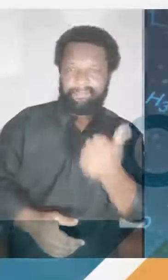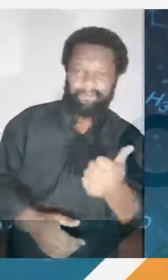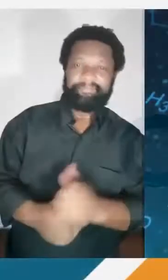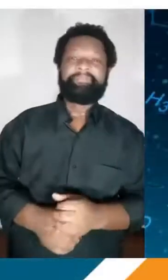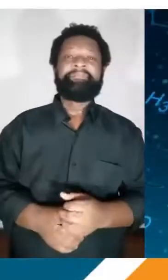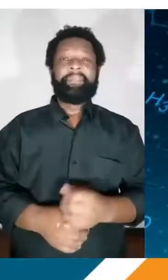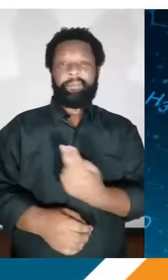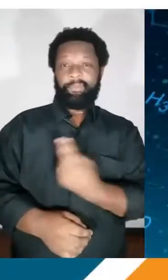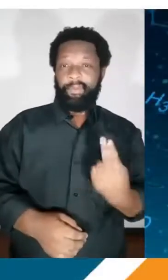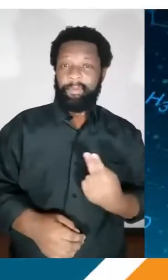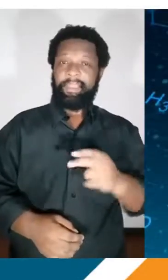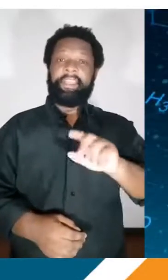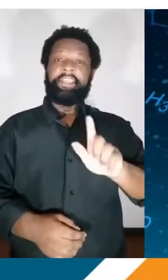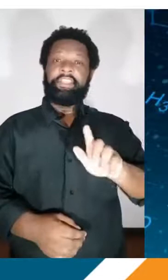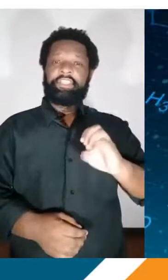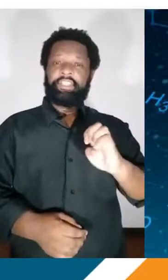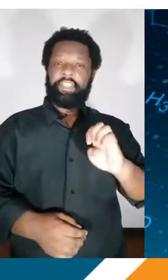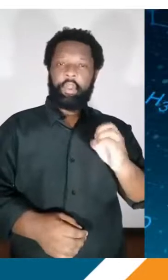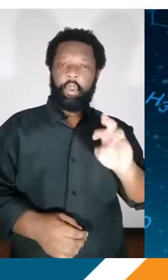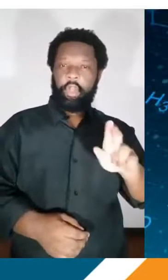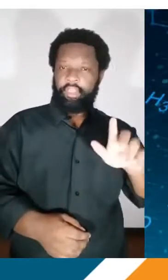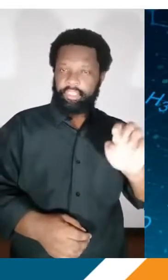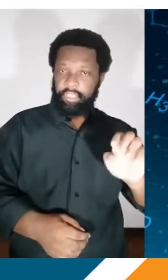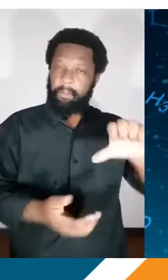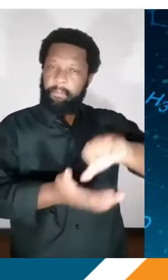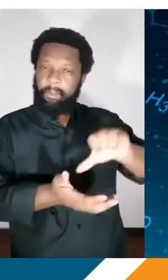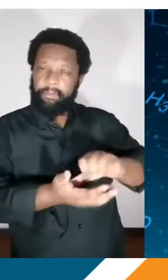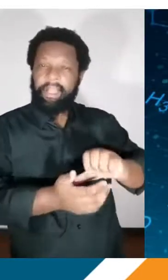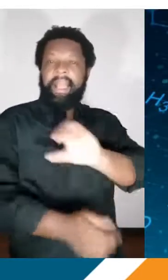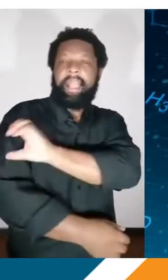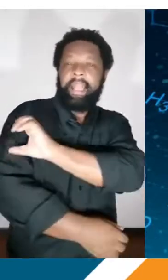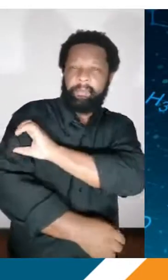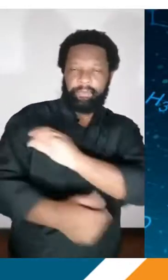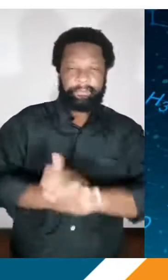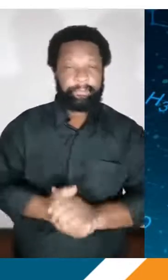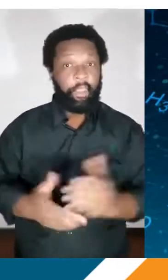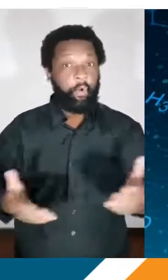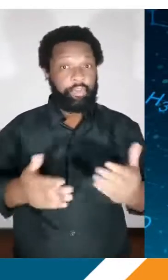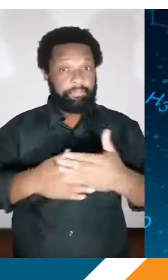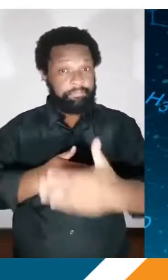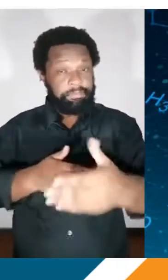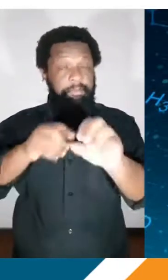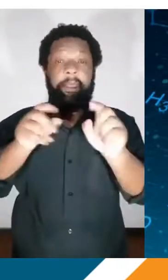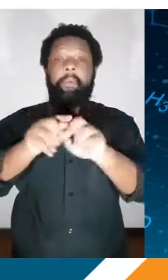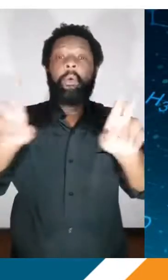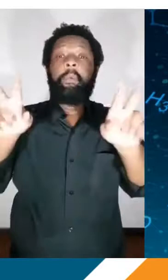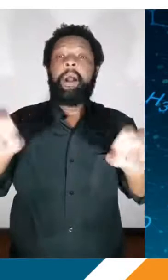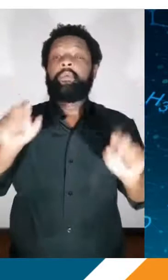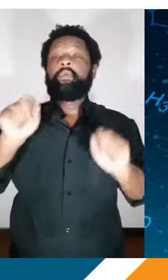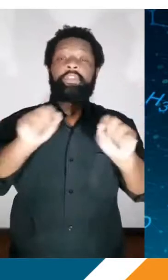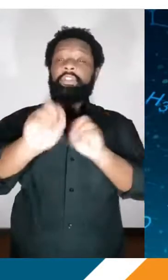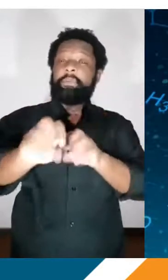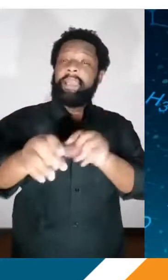Olá pessoal, tudo bem? Bom, meu nome é George Terra, sou mediador do Polo CGOS Campus dos Goitacazes. E esse vídeo de hoje tem